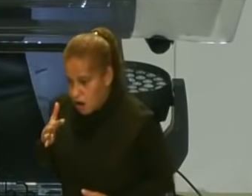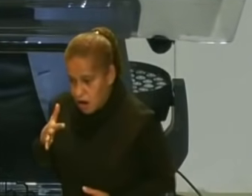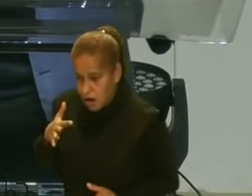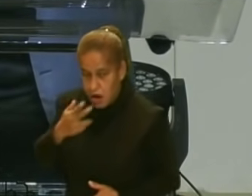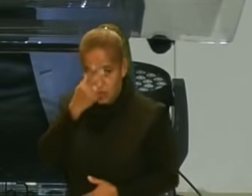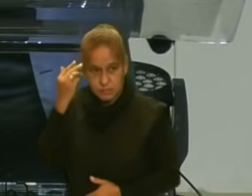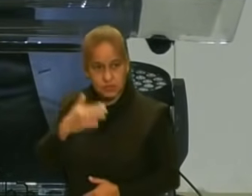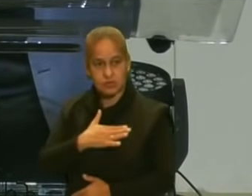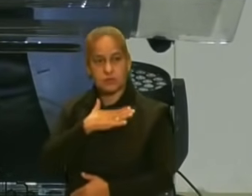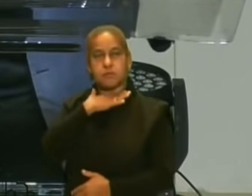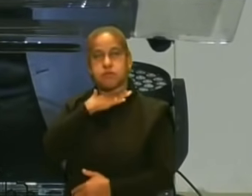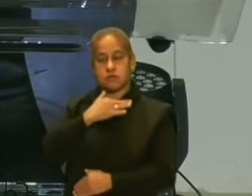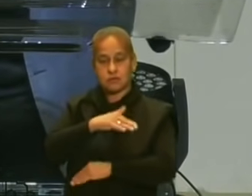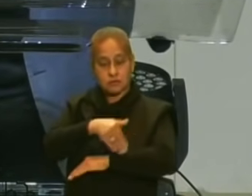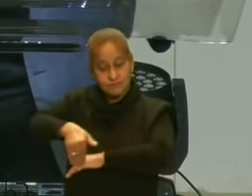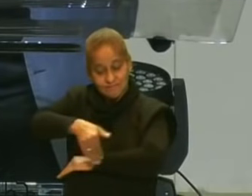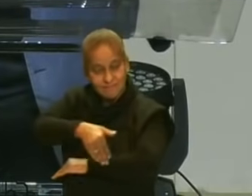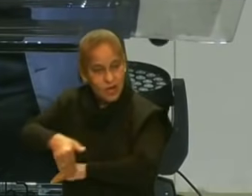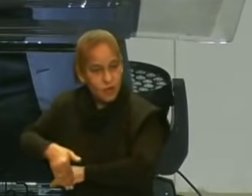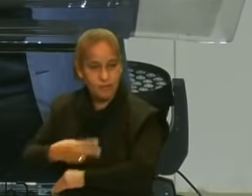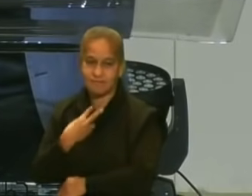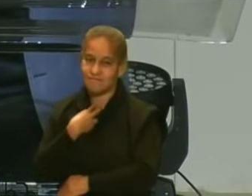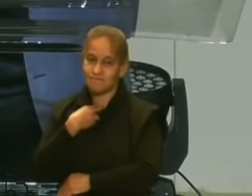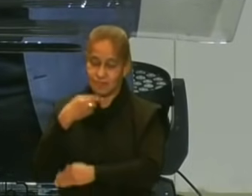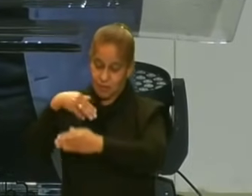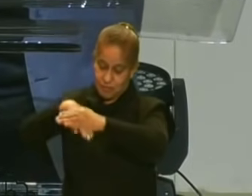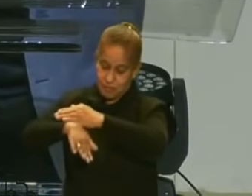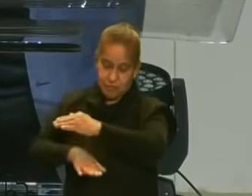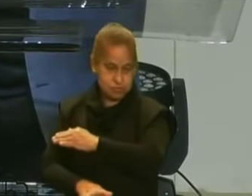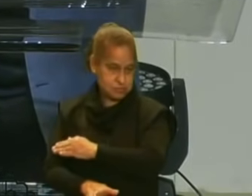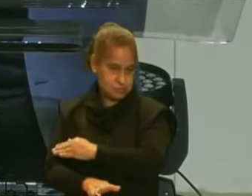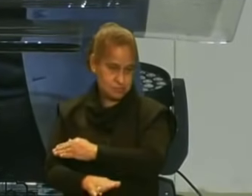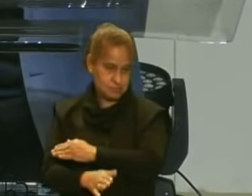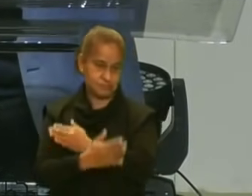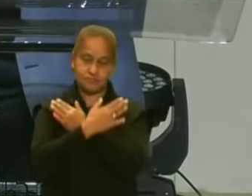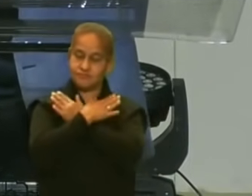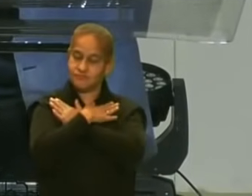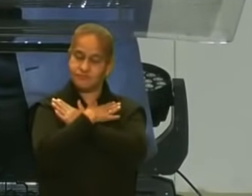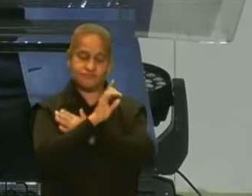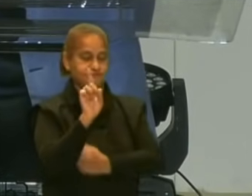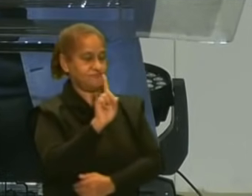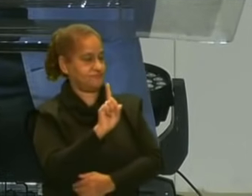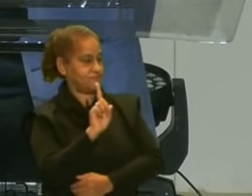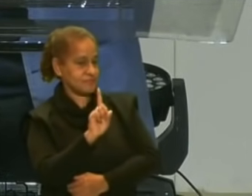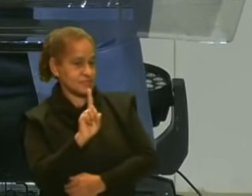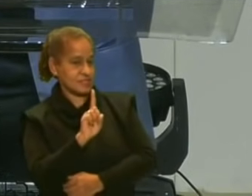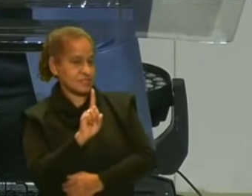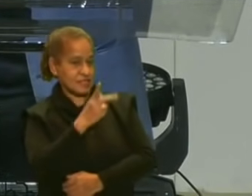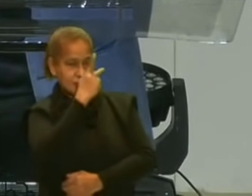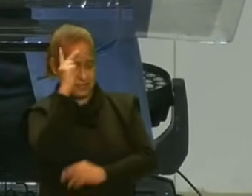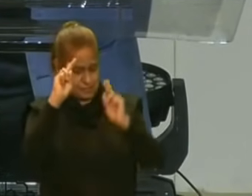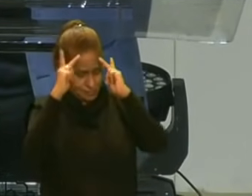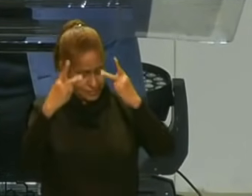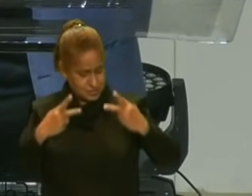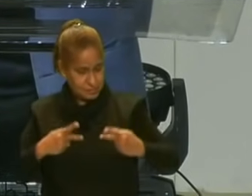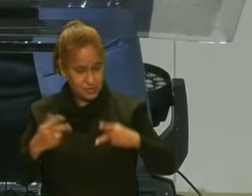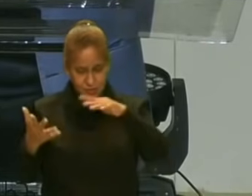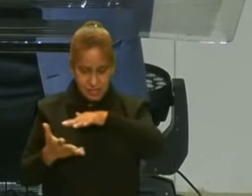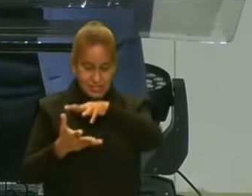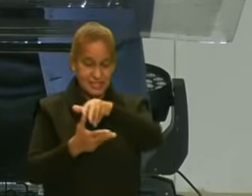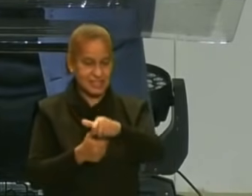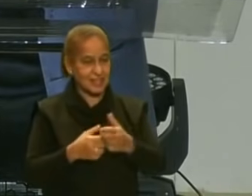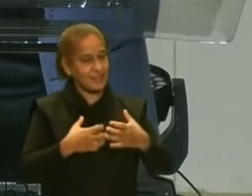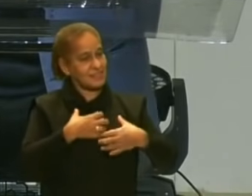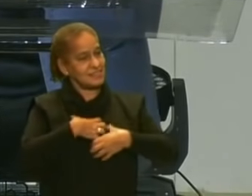não permitirão que sejam sepultados. E os habitantes da terra se alegrarão por